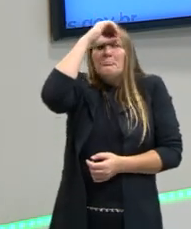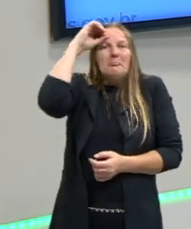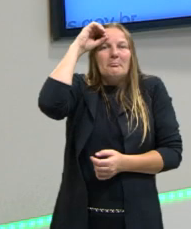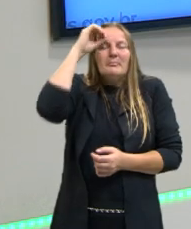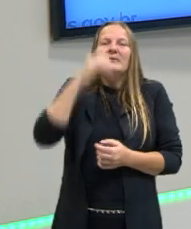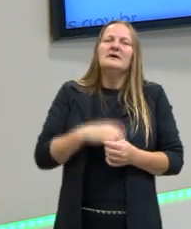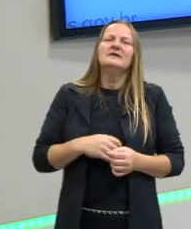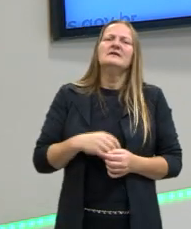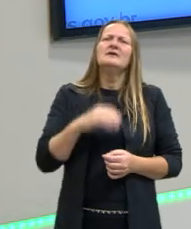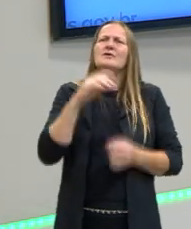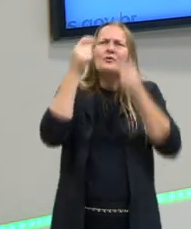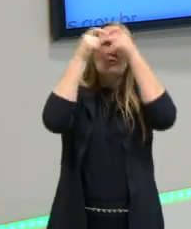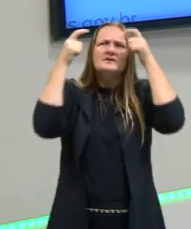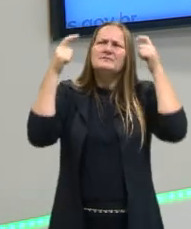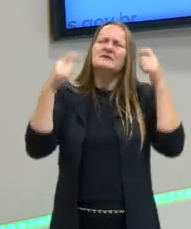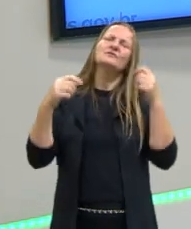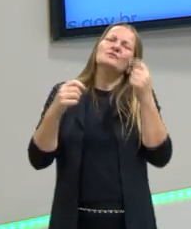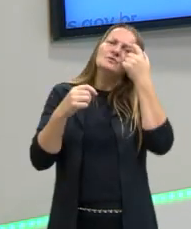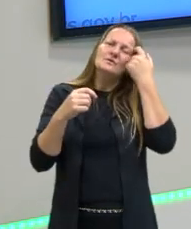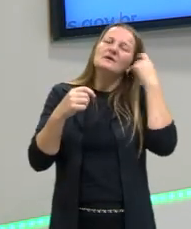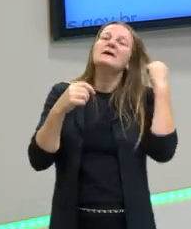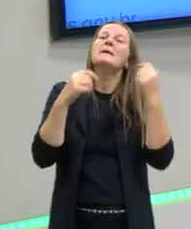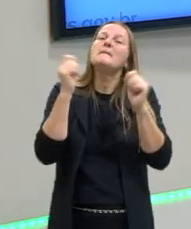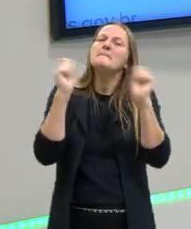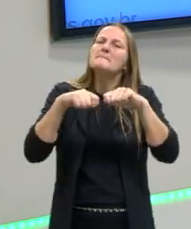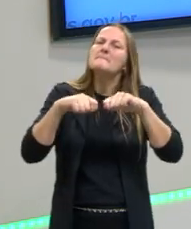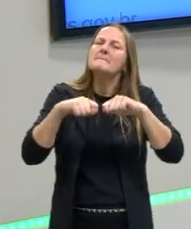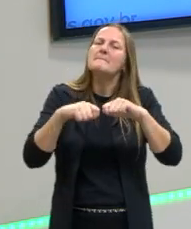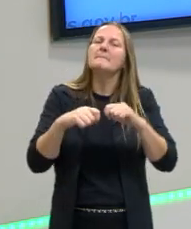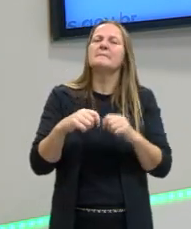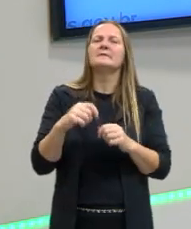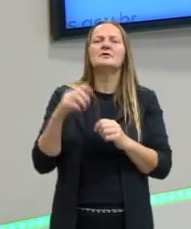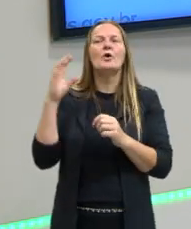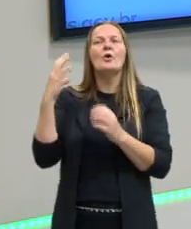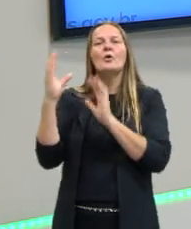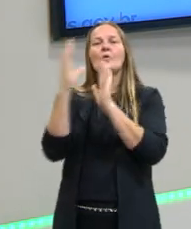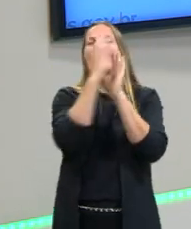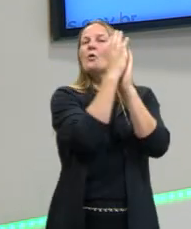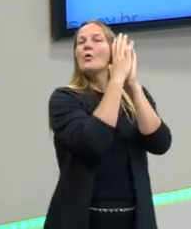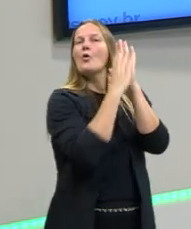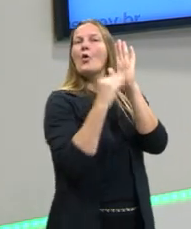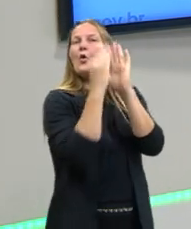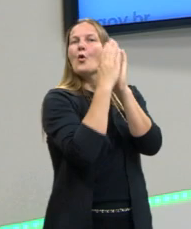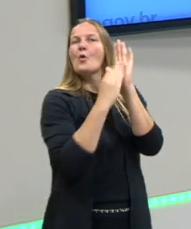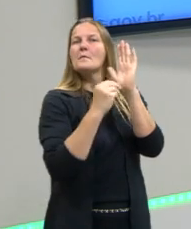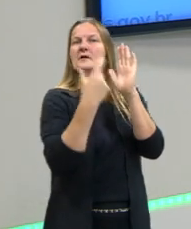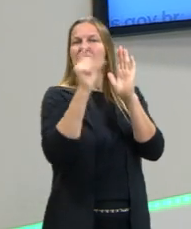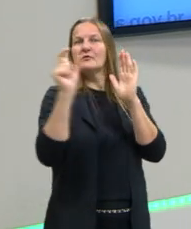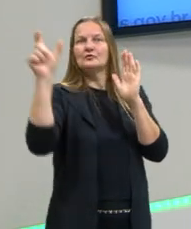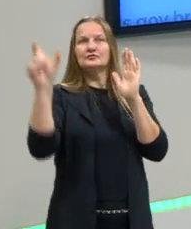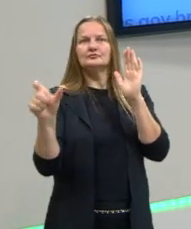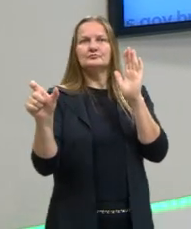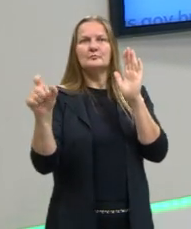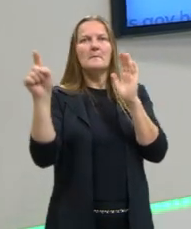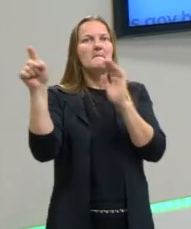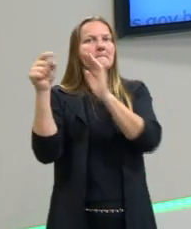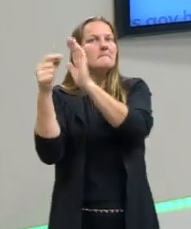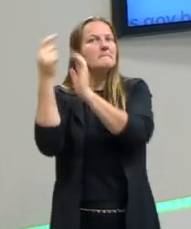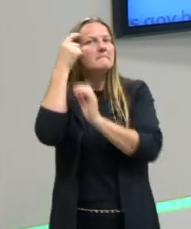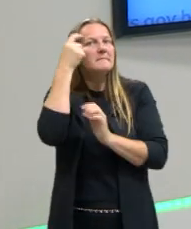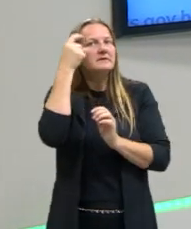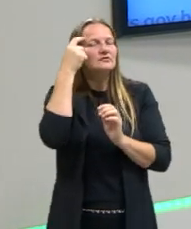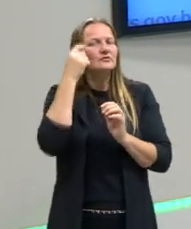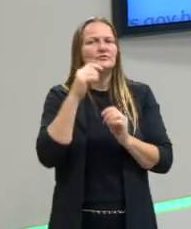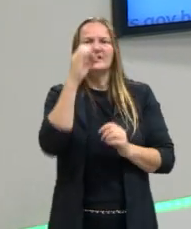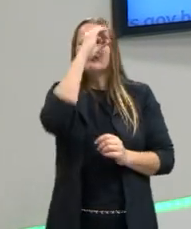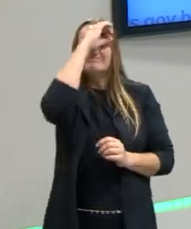conhecimentos que elas tinham não eram conhecimentos que elas haviam construídos não ele não que reconheço ofender as pessoas né E nem chamar as